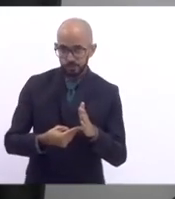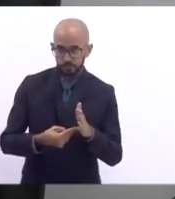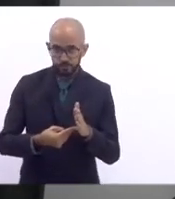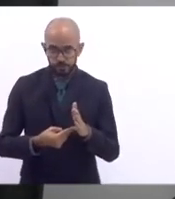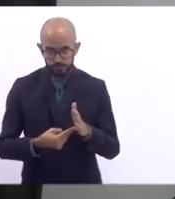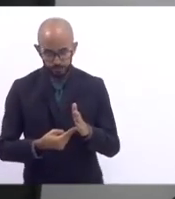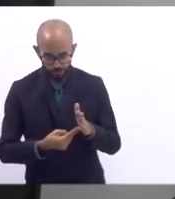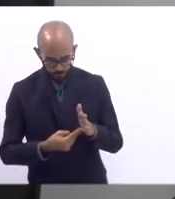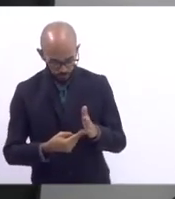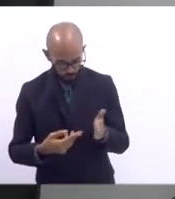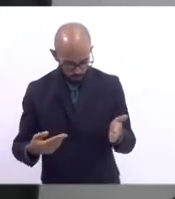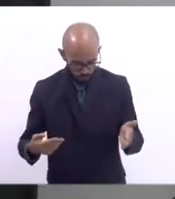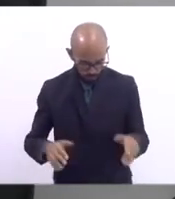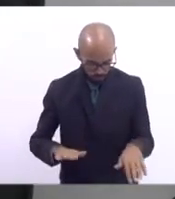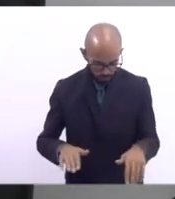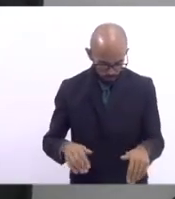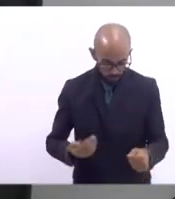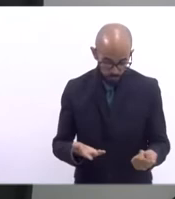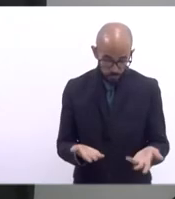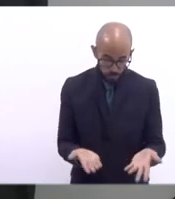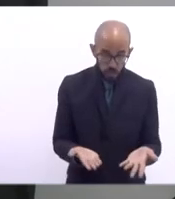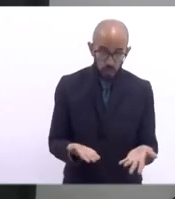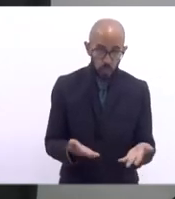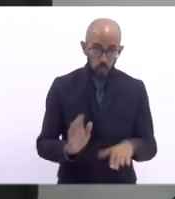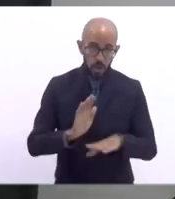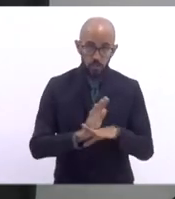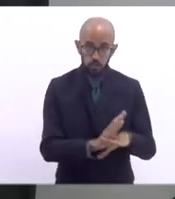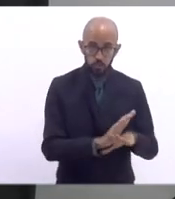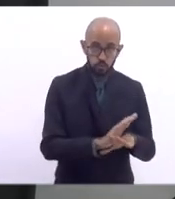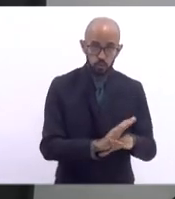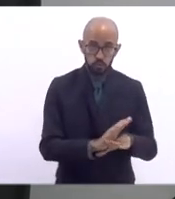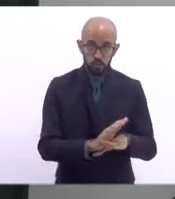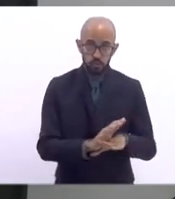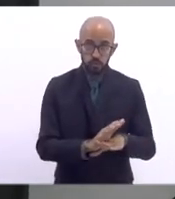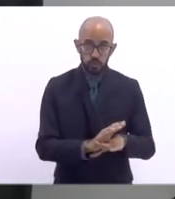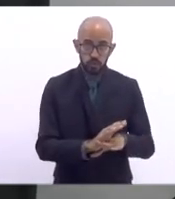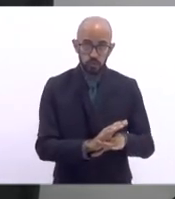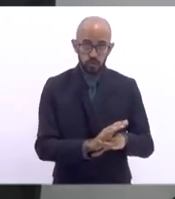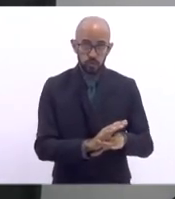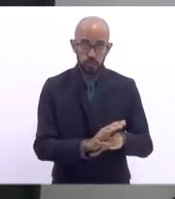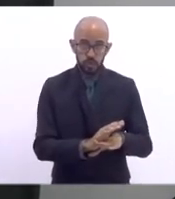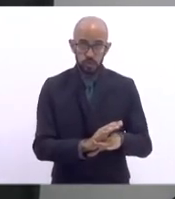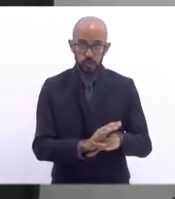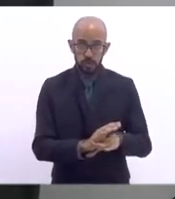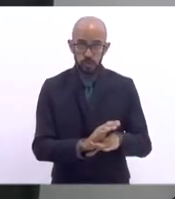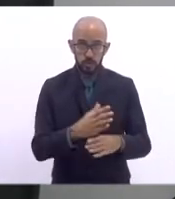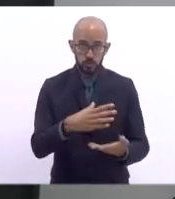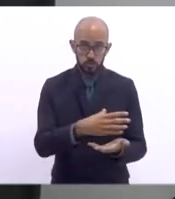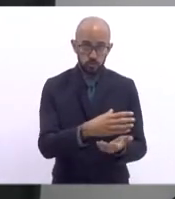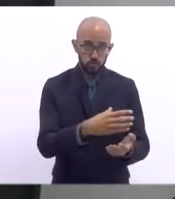aí a benesse do Tesouro com a lei vai ser calcular